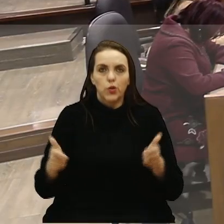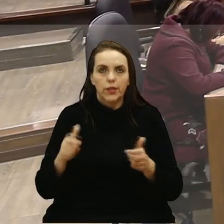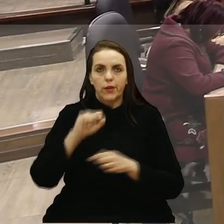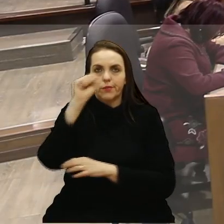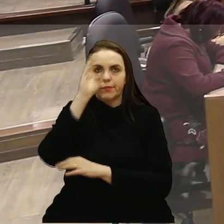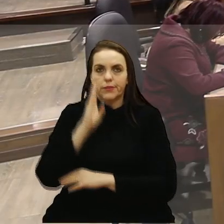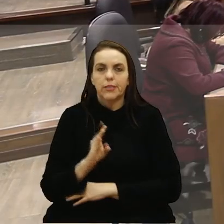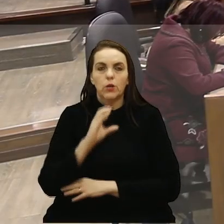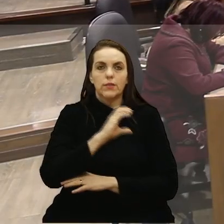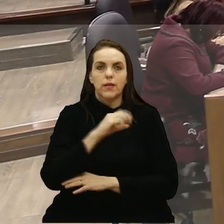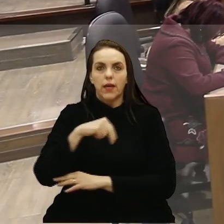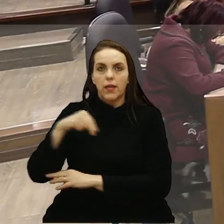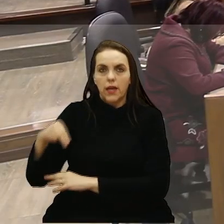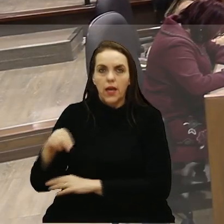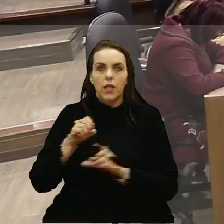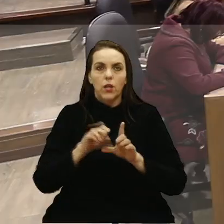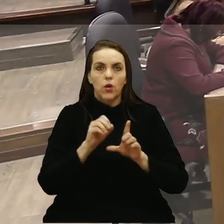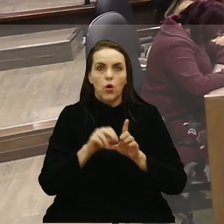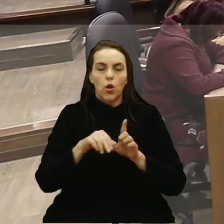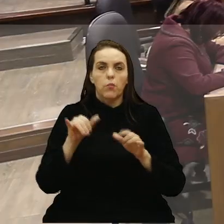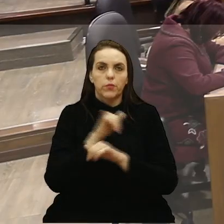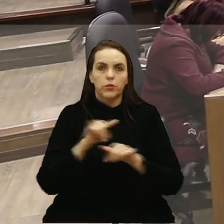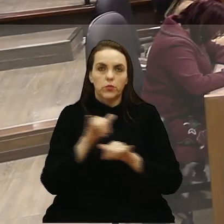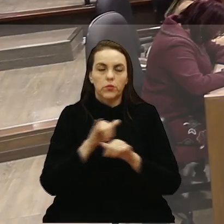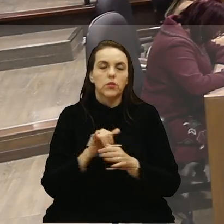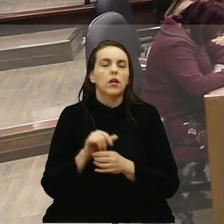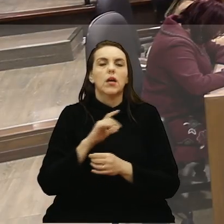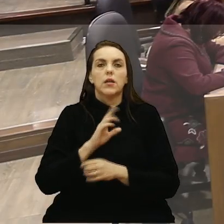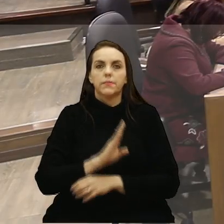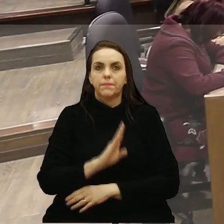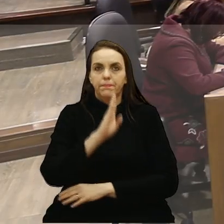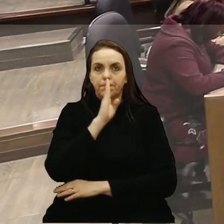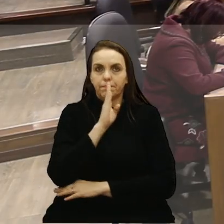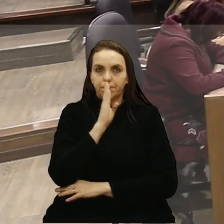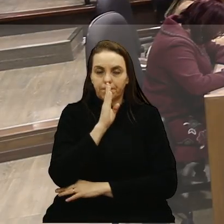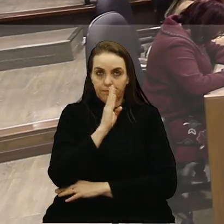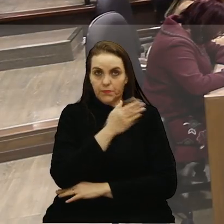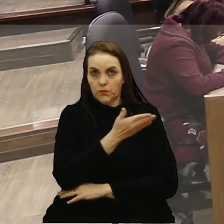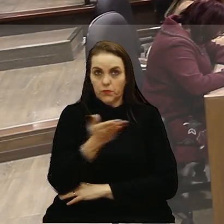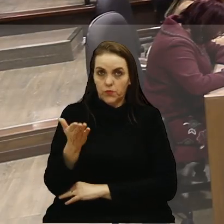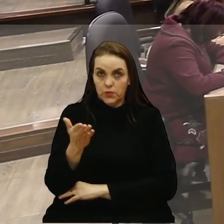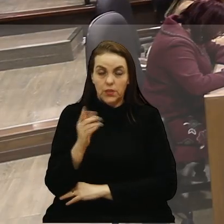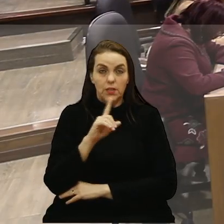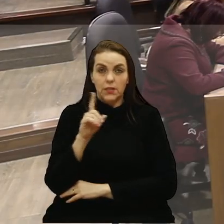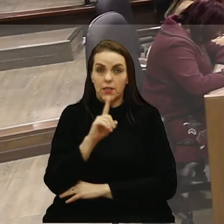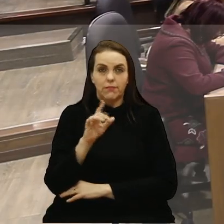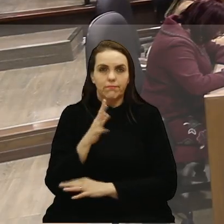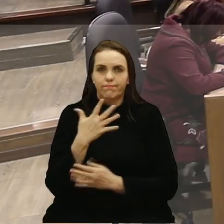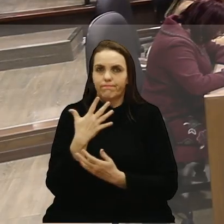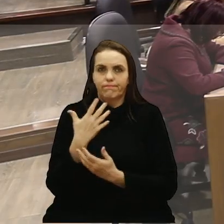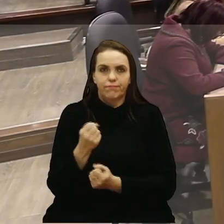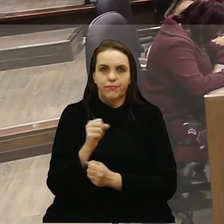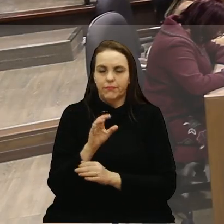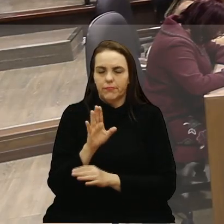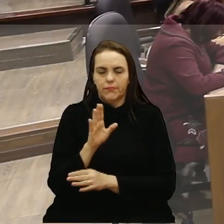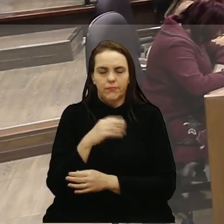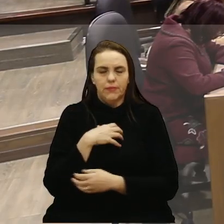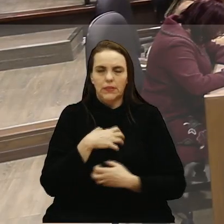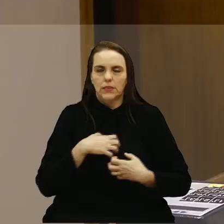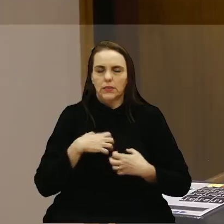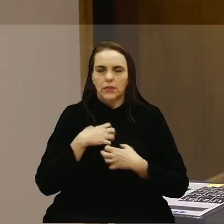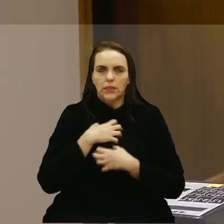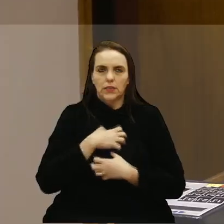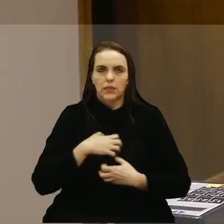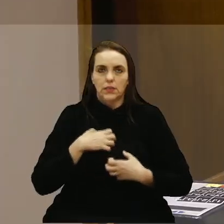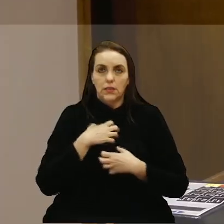News, o silêncio de vocês é ensurdecedor. E aqui